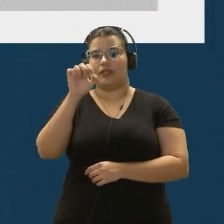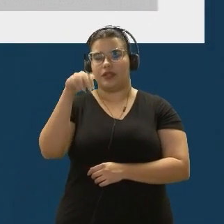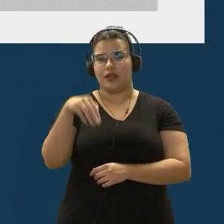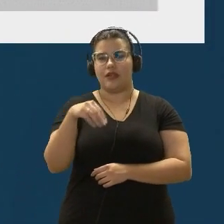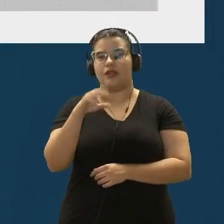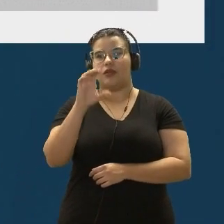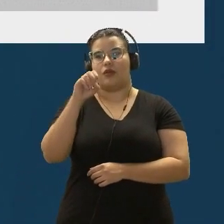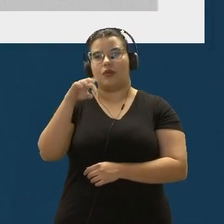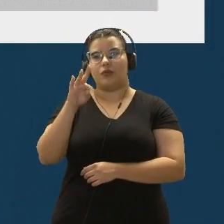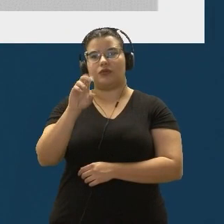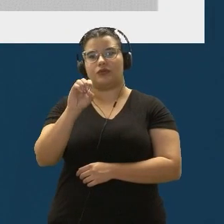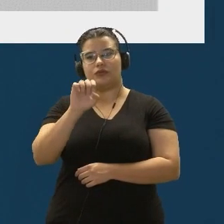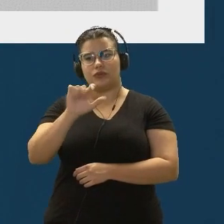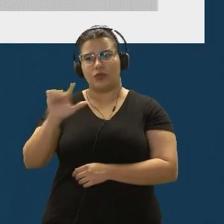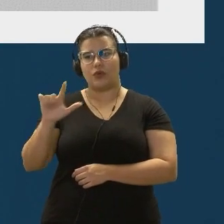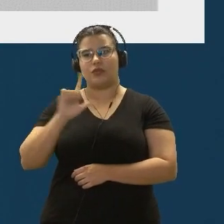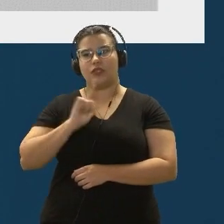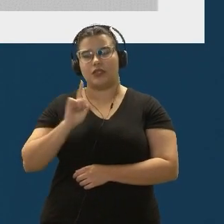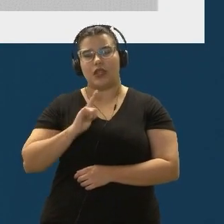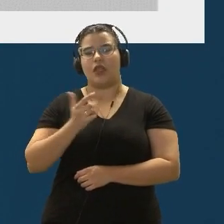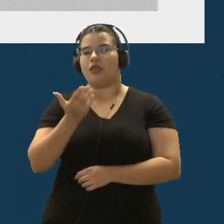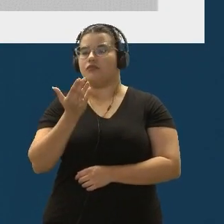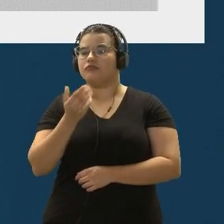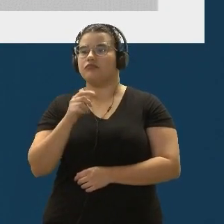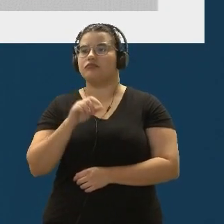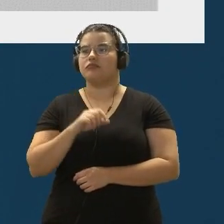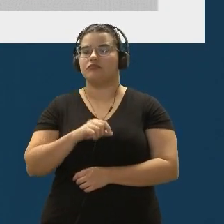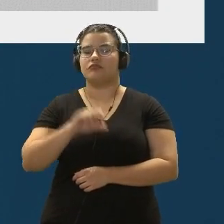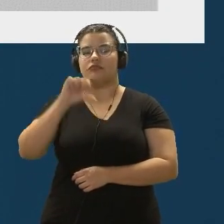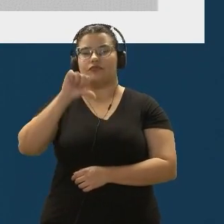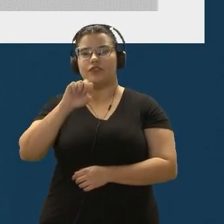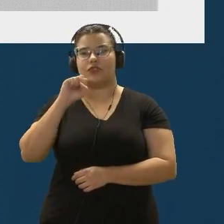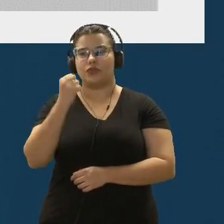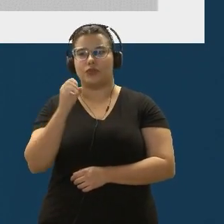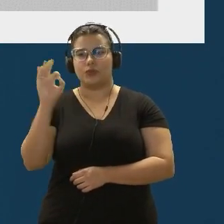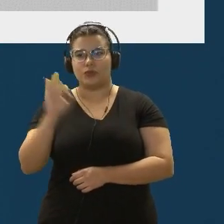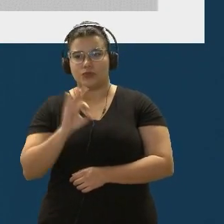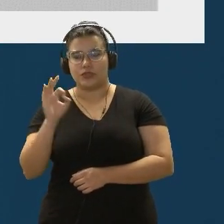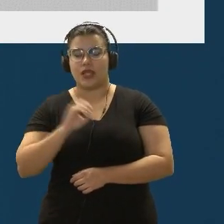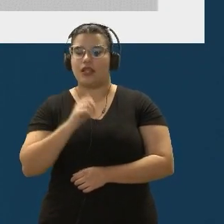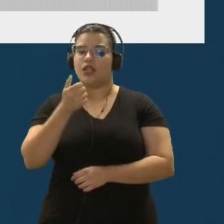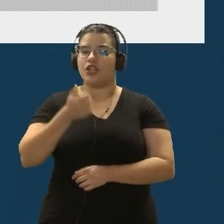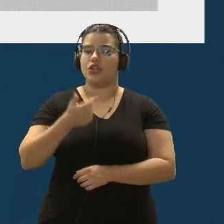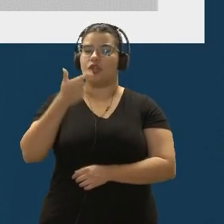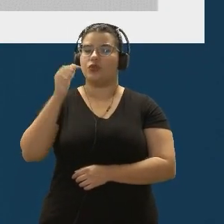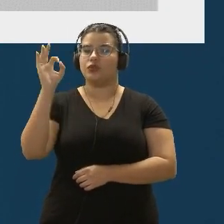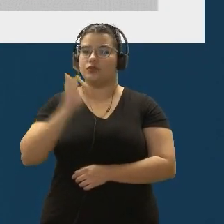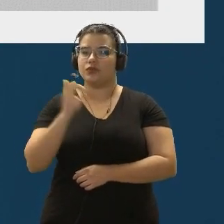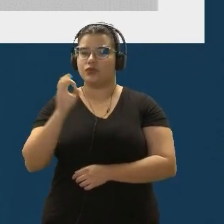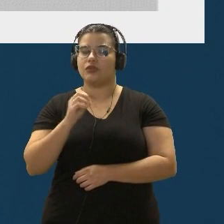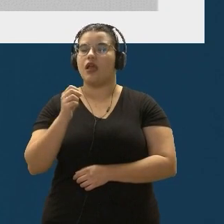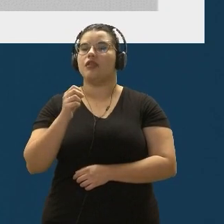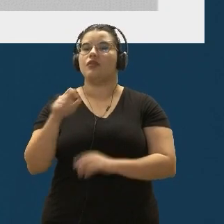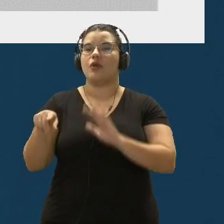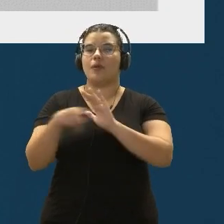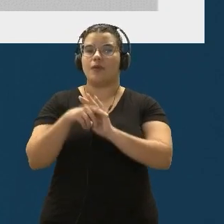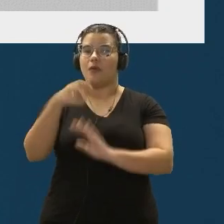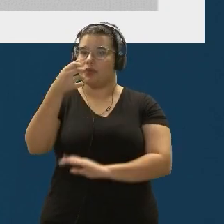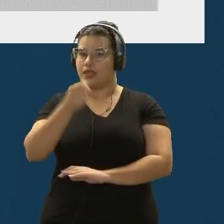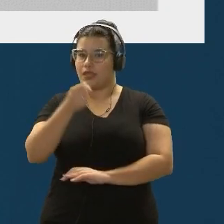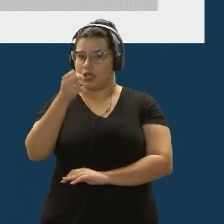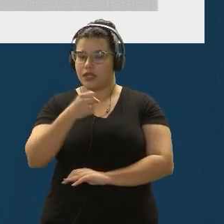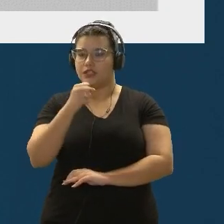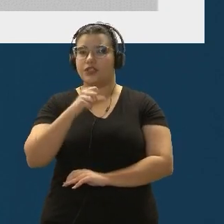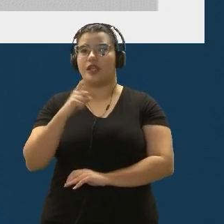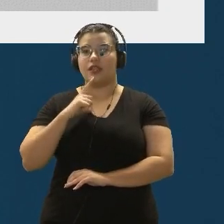como fonte de proteína 88% de caseinato de cálcio e 12% de proteína isolada do soro do leite, de